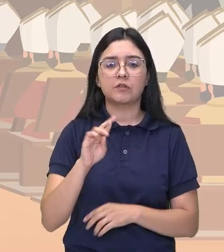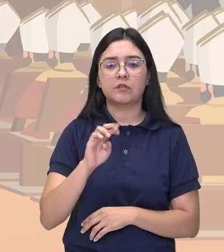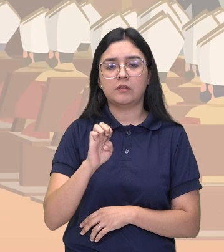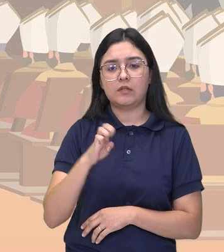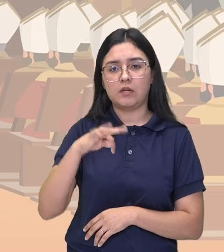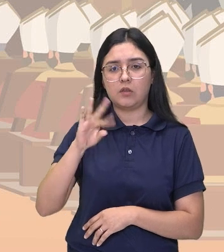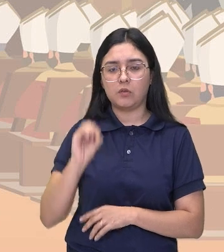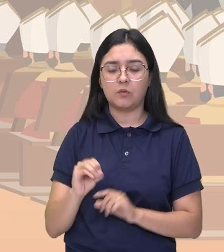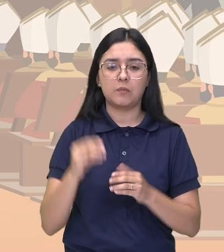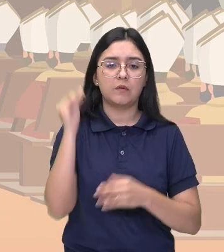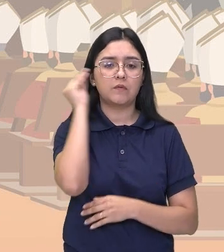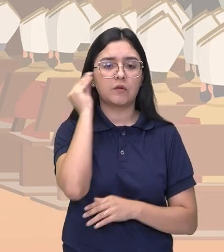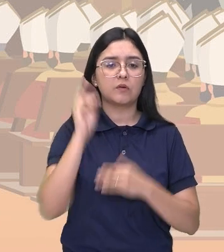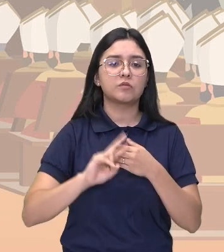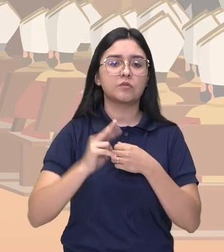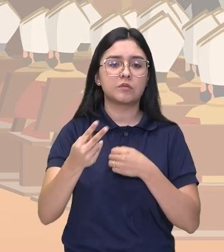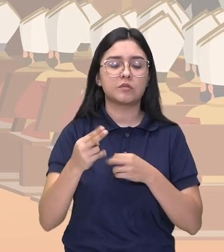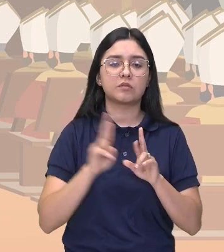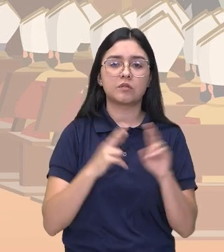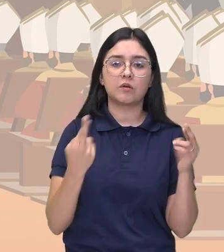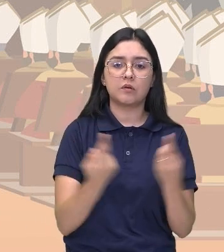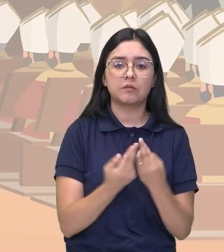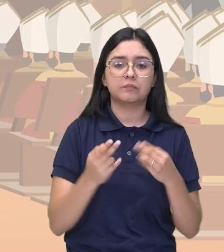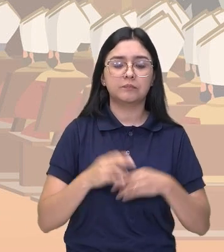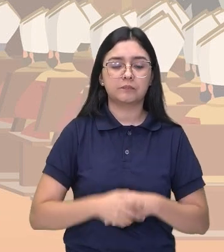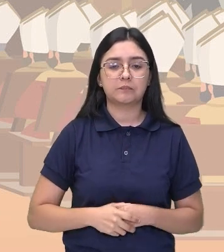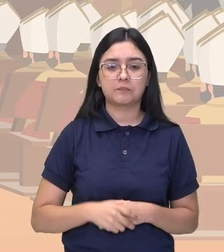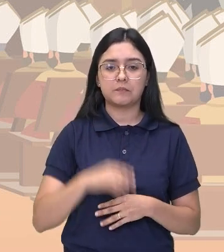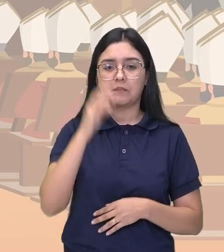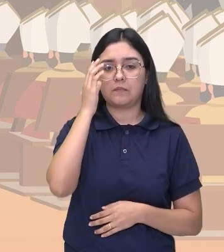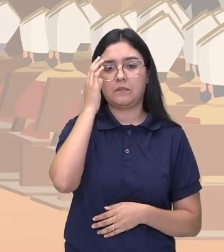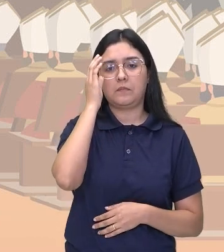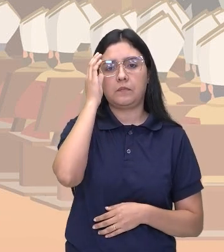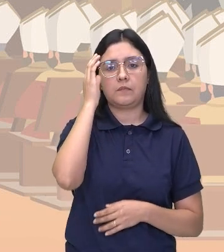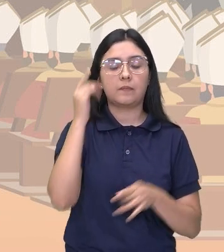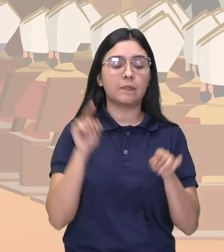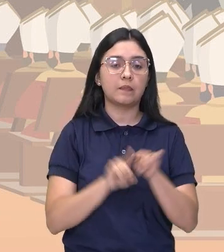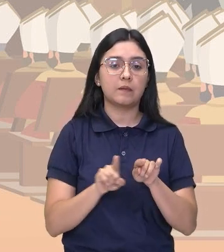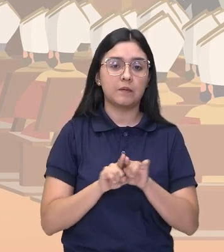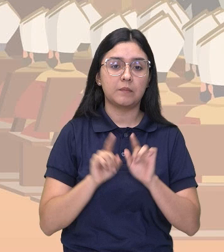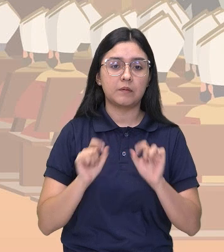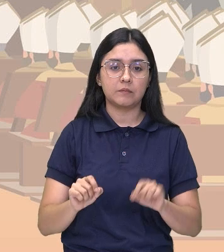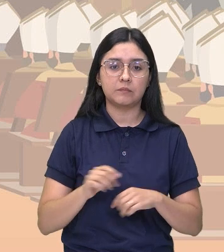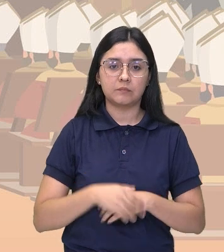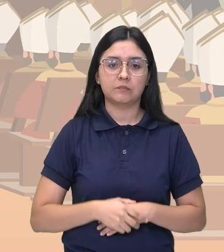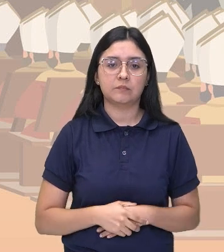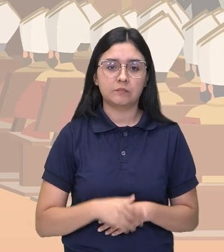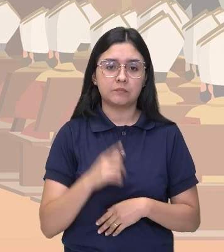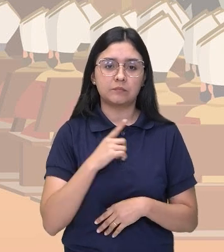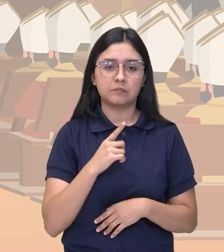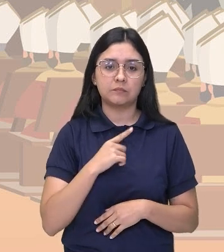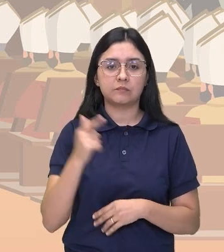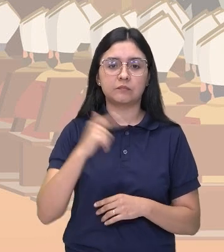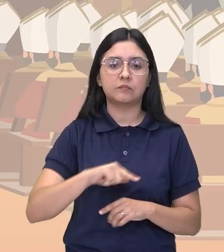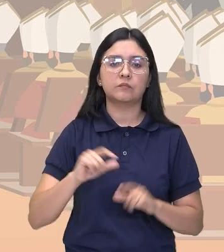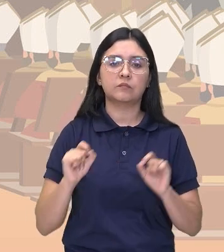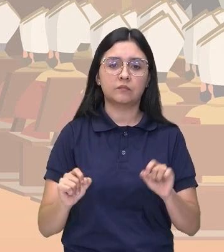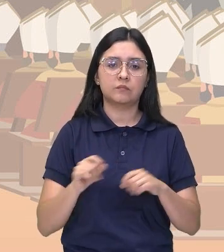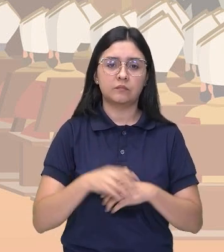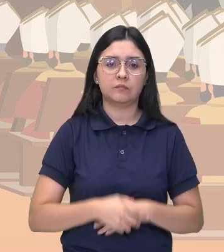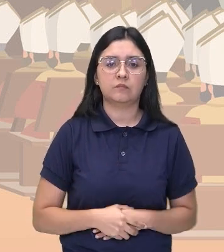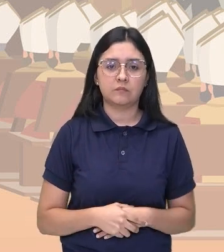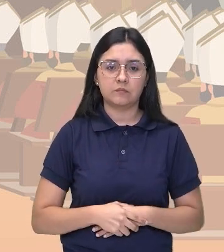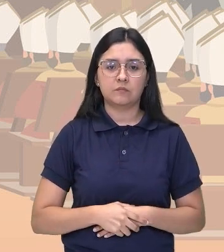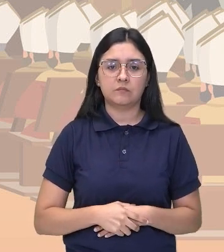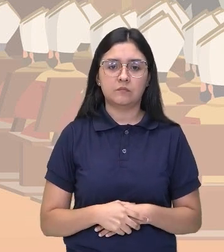consequências desse concílio. Entre outras coisas, instituiu a retomada do chamado Tribunal